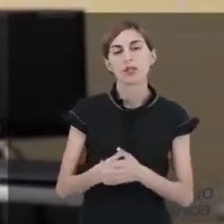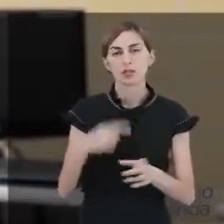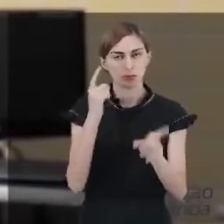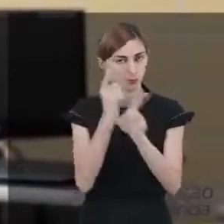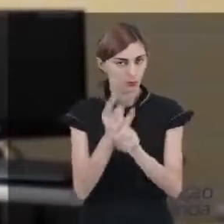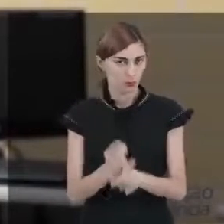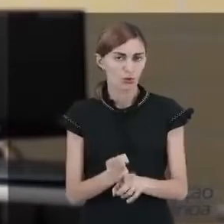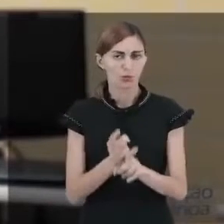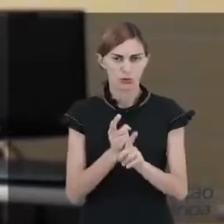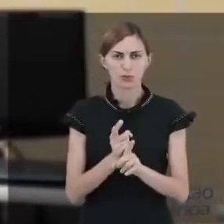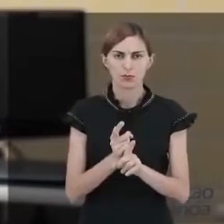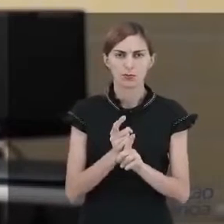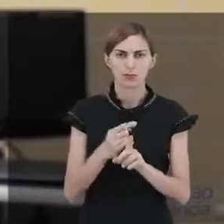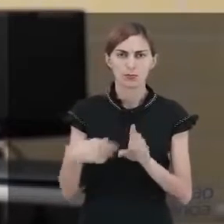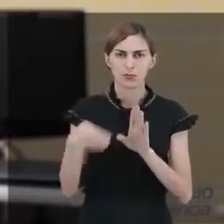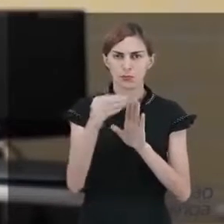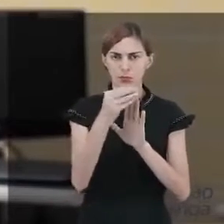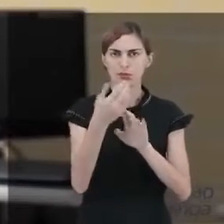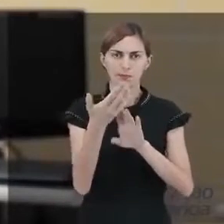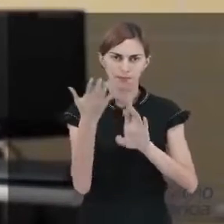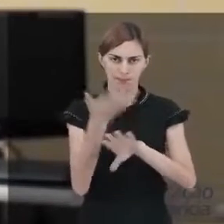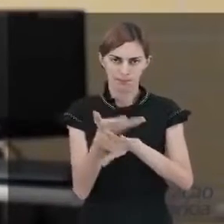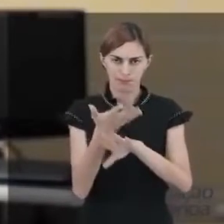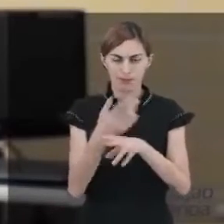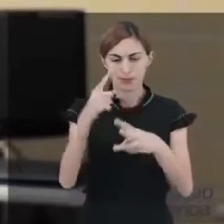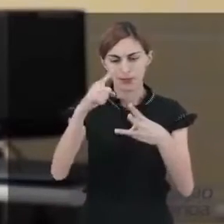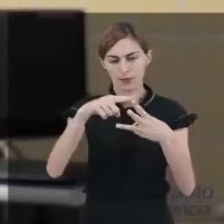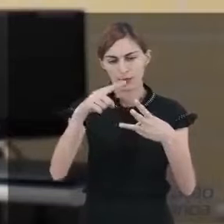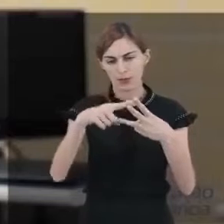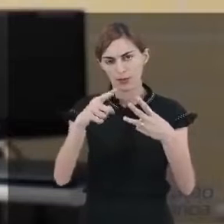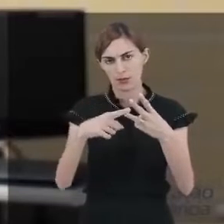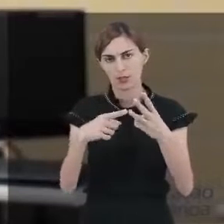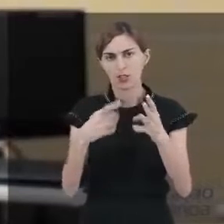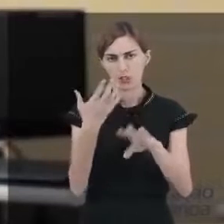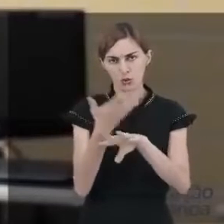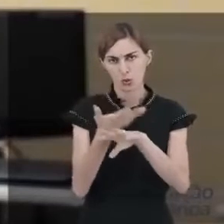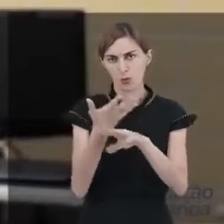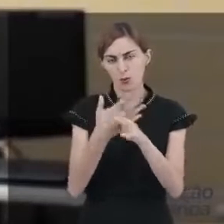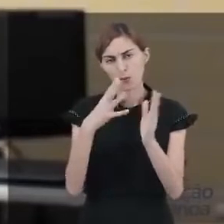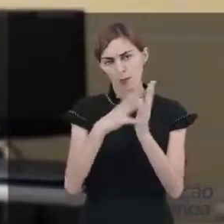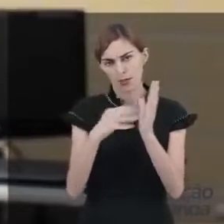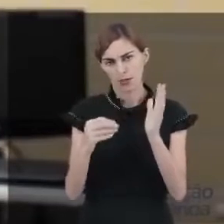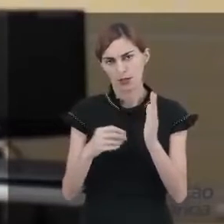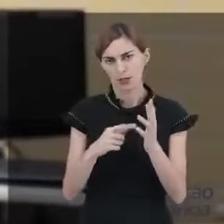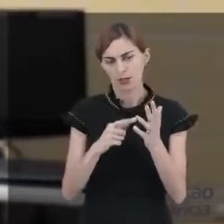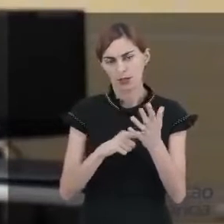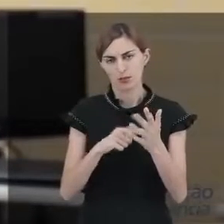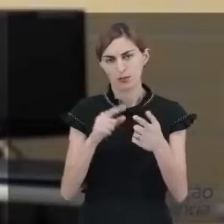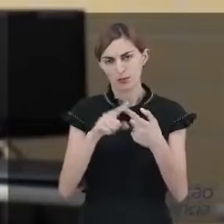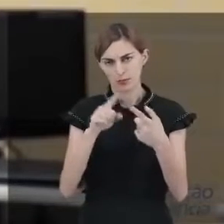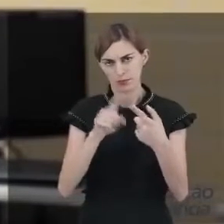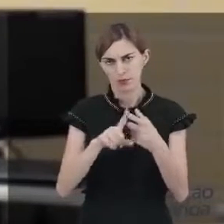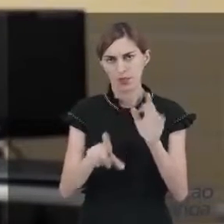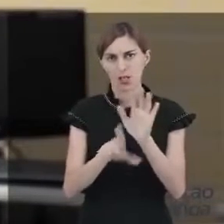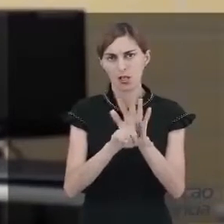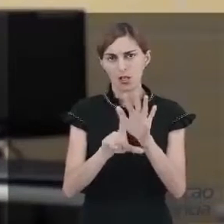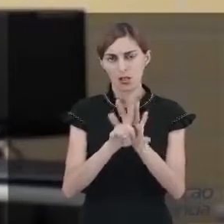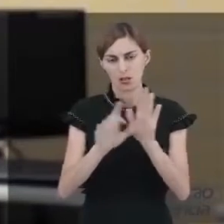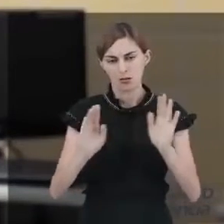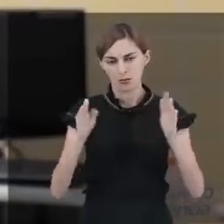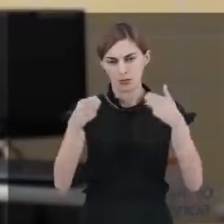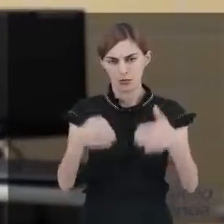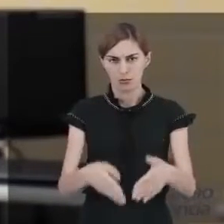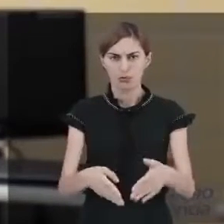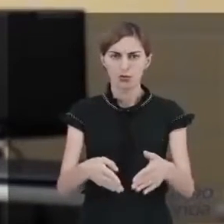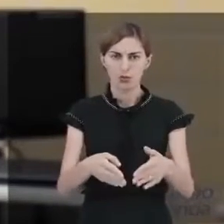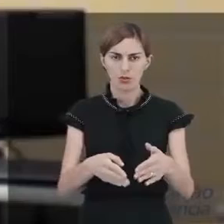nessa nova disciplina 3 competências. A primeira competência nós vamos falar sobre a legislação específica